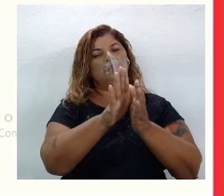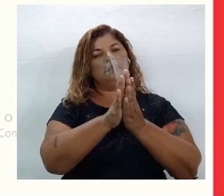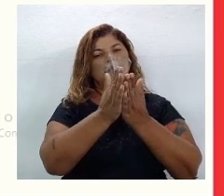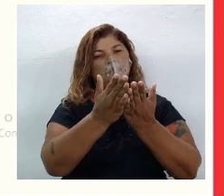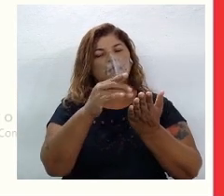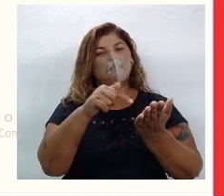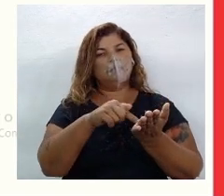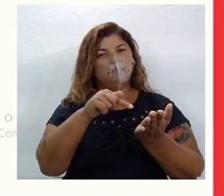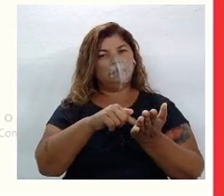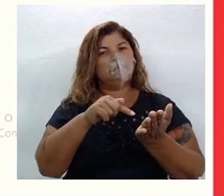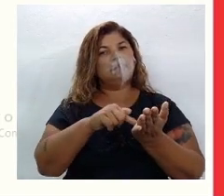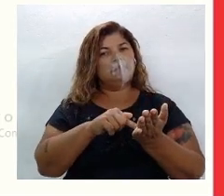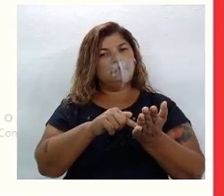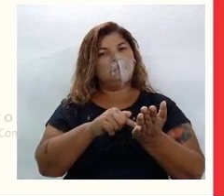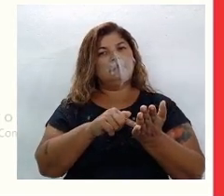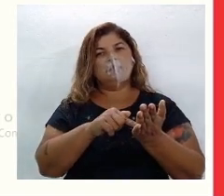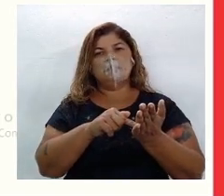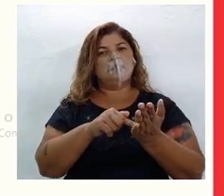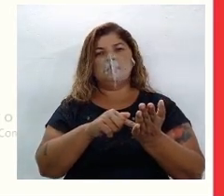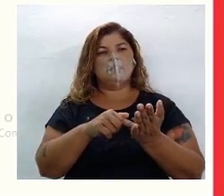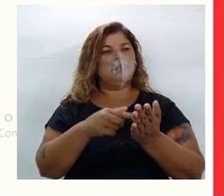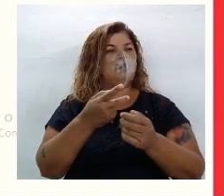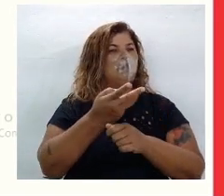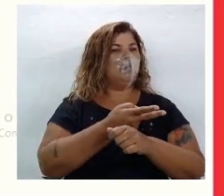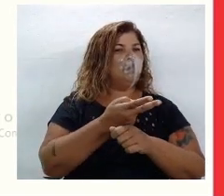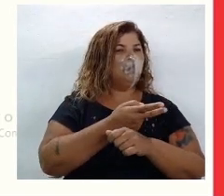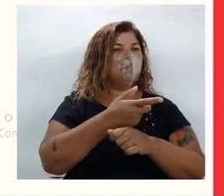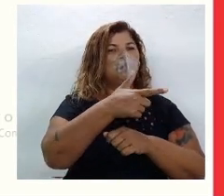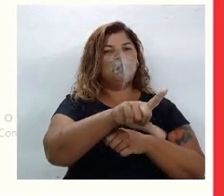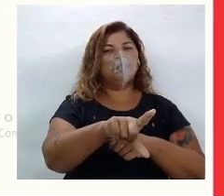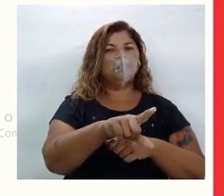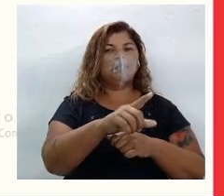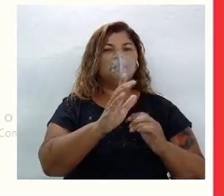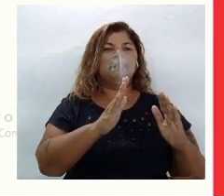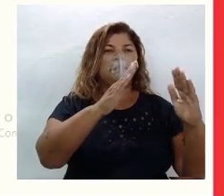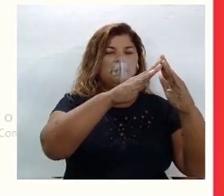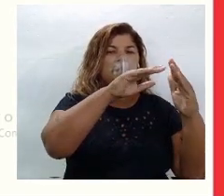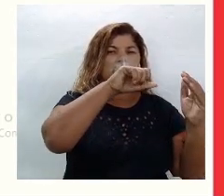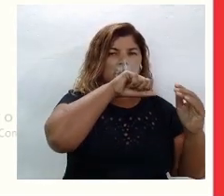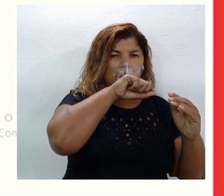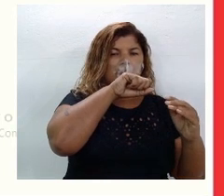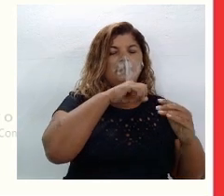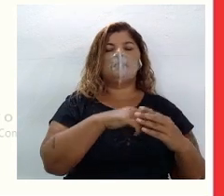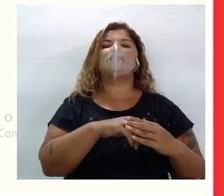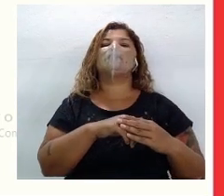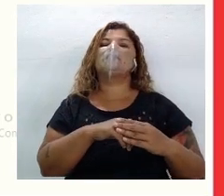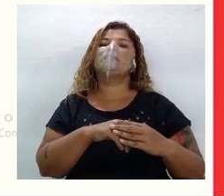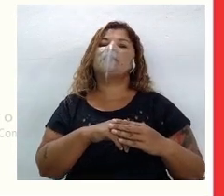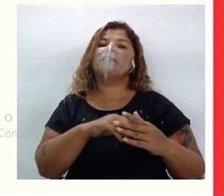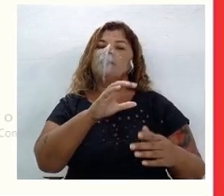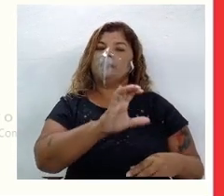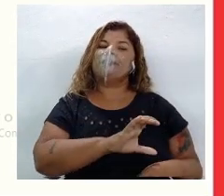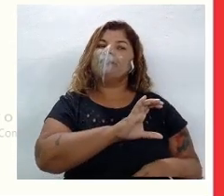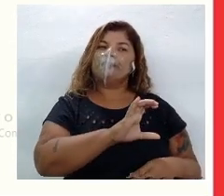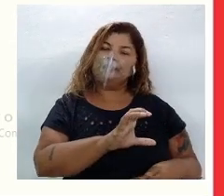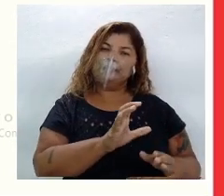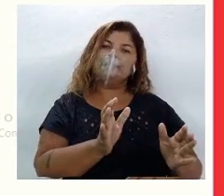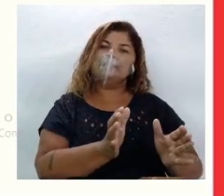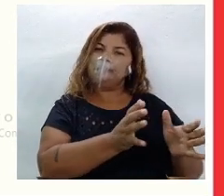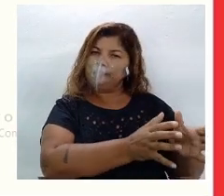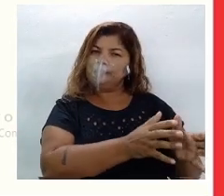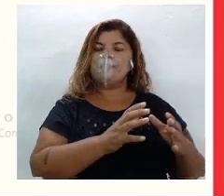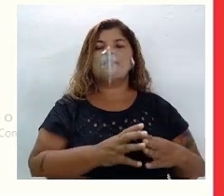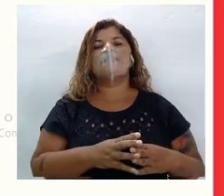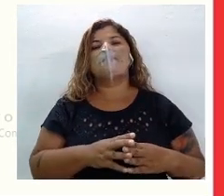Bíblia Sagrada. Ou seja, eles não vão ter uma autoridade como o Papa para os católicos. De acordo com